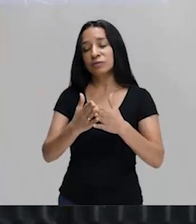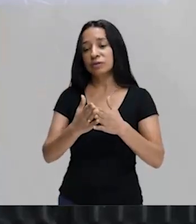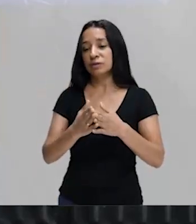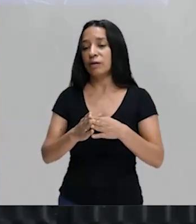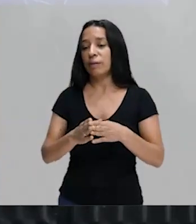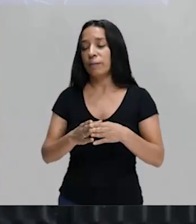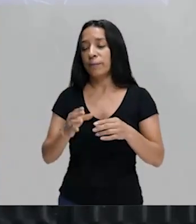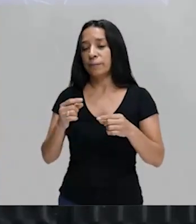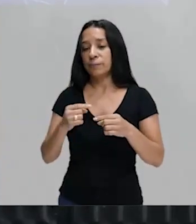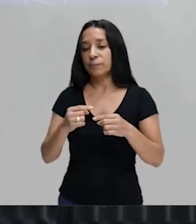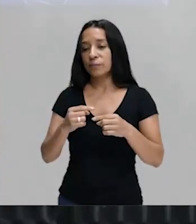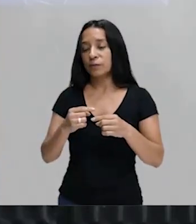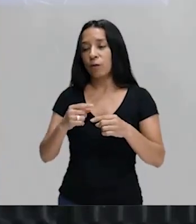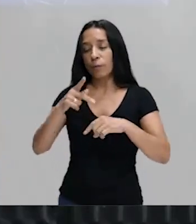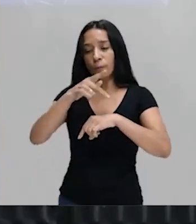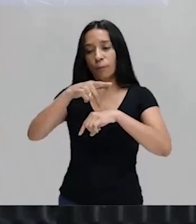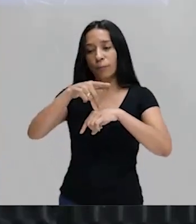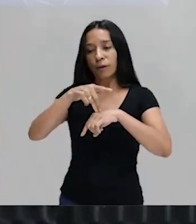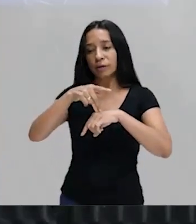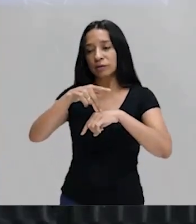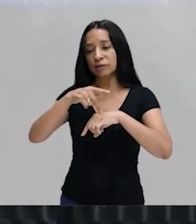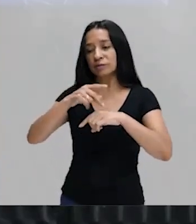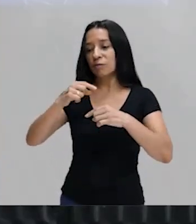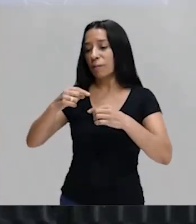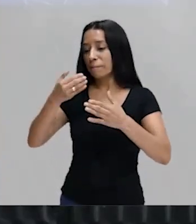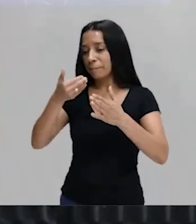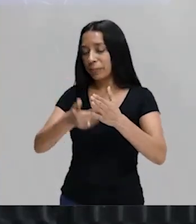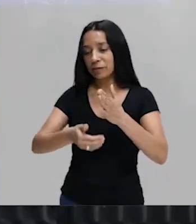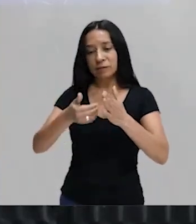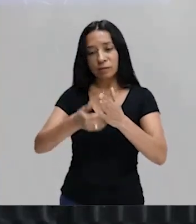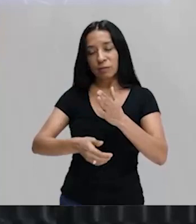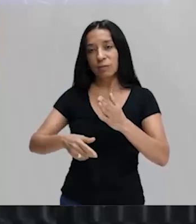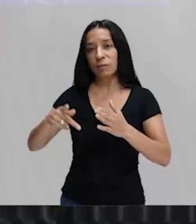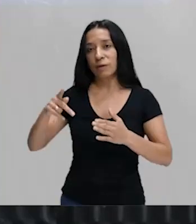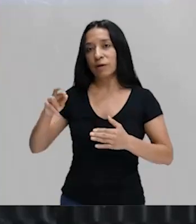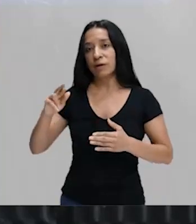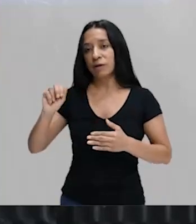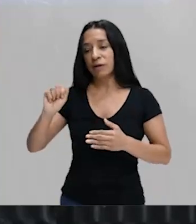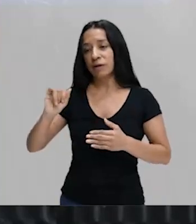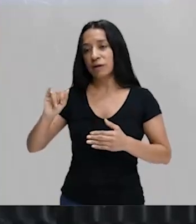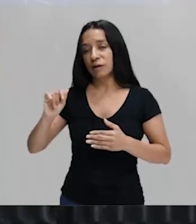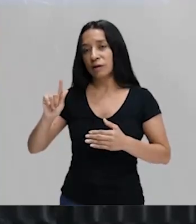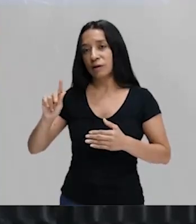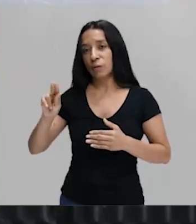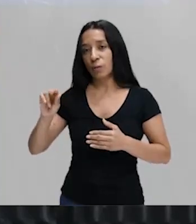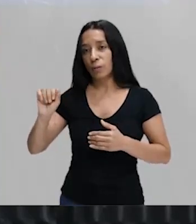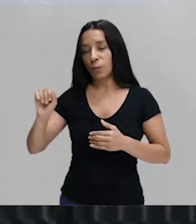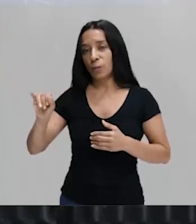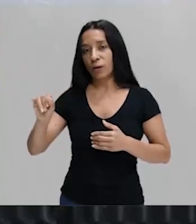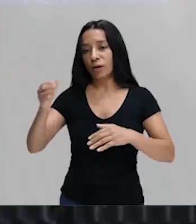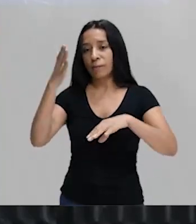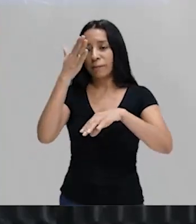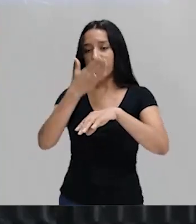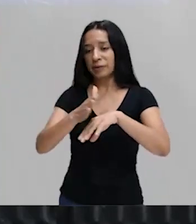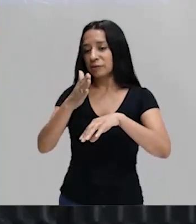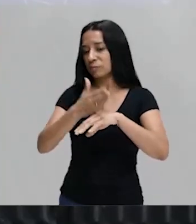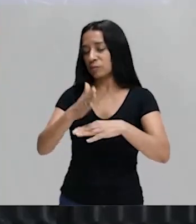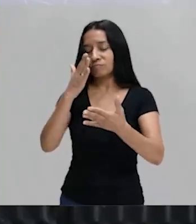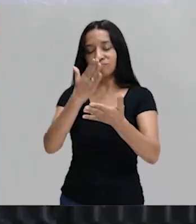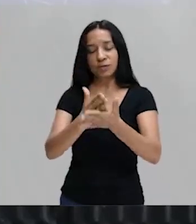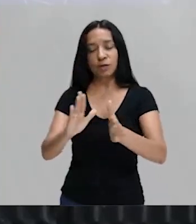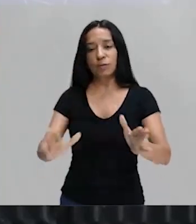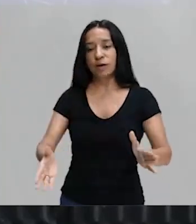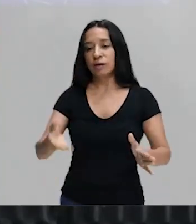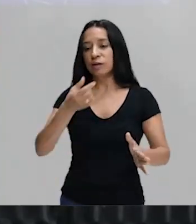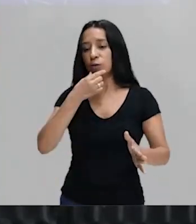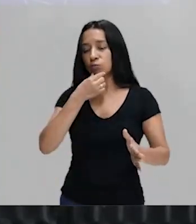derrotado, a população jovem, adulta, masculina paraguaia foi praticamente dizimada.